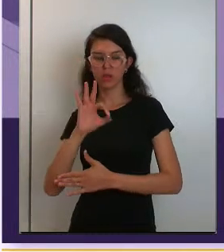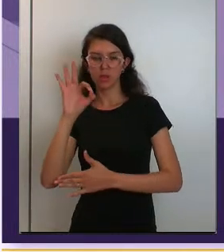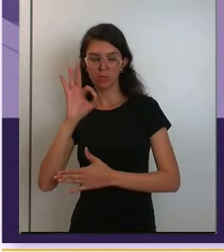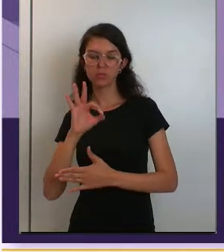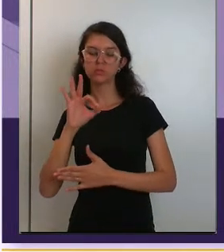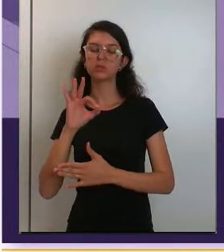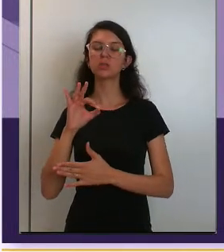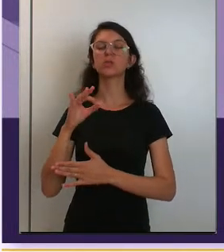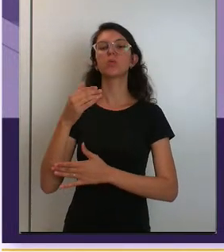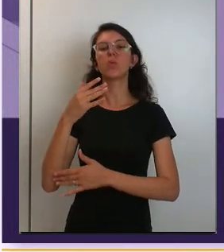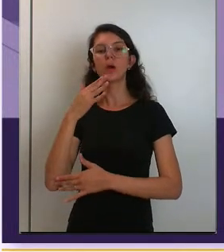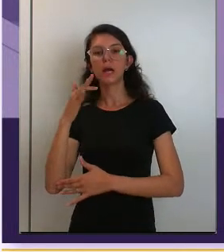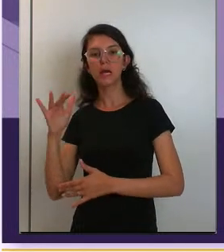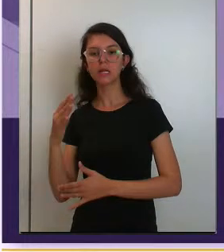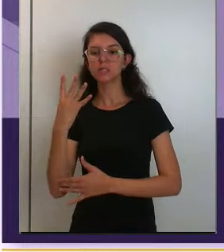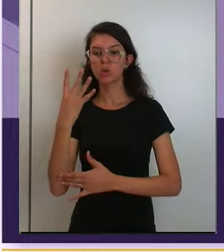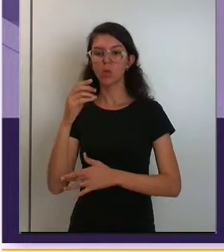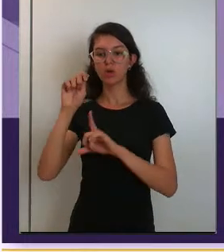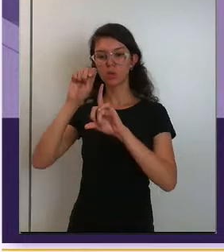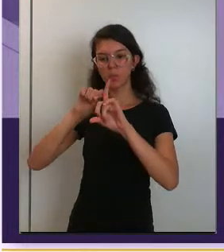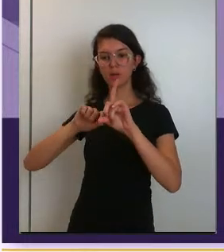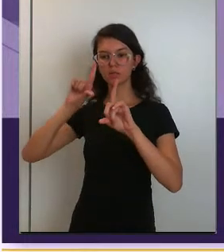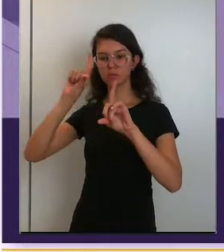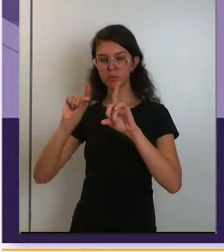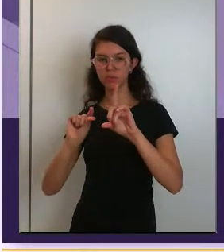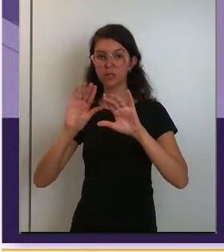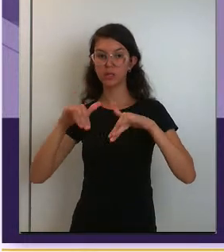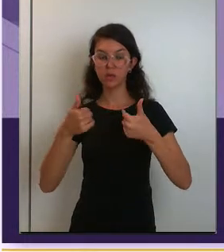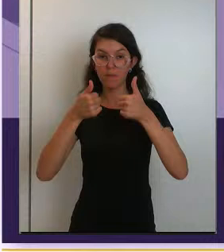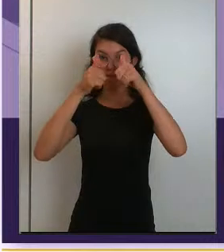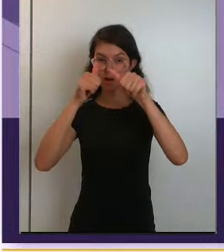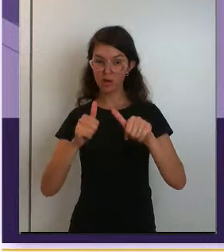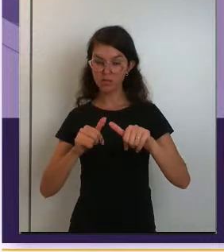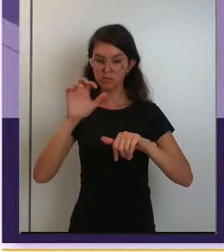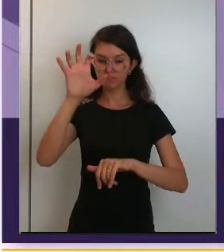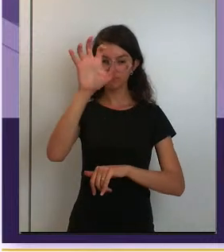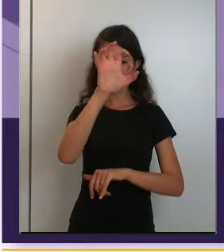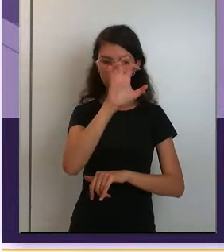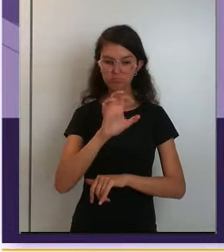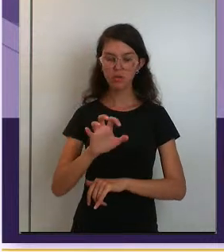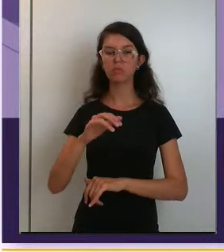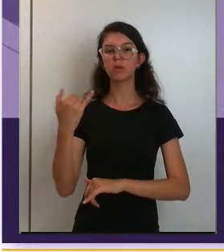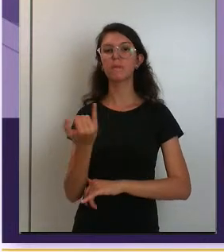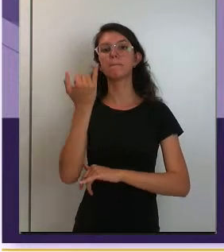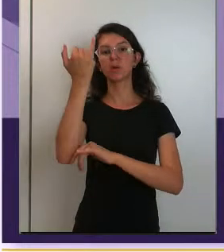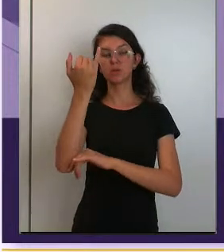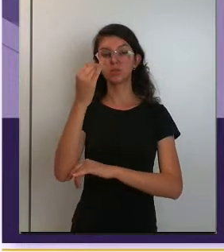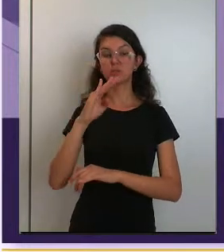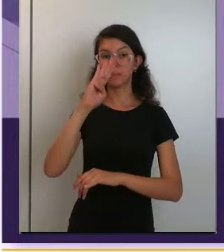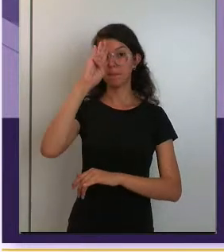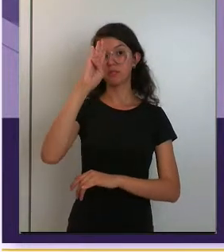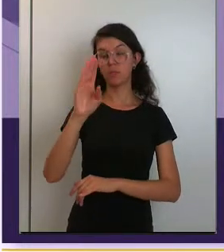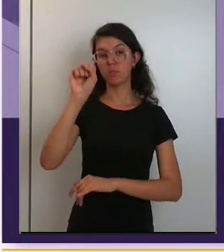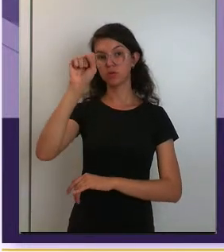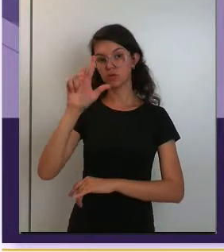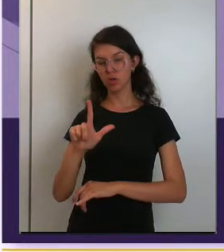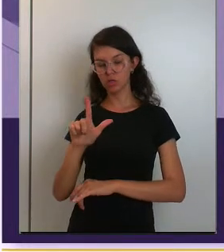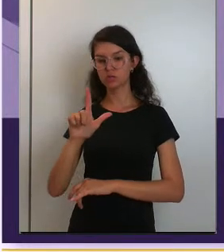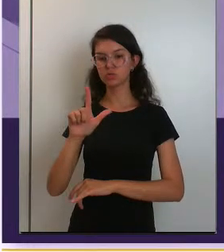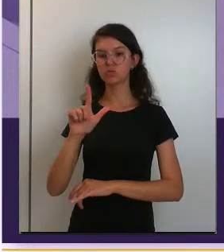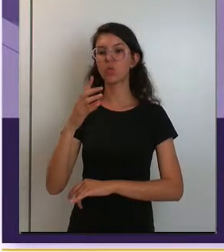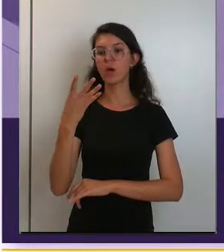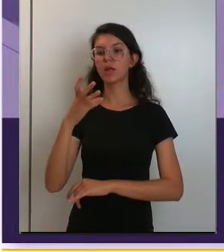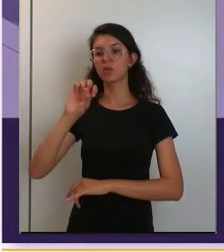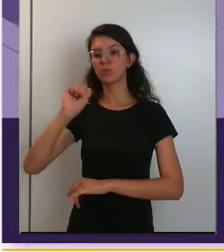4 meses. E uma variação regional importante, né? As maiores prevalências na região sul, com